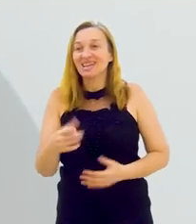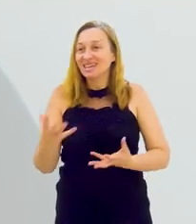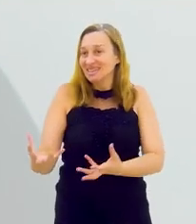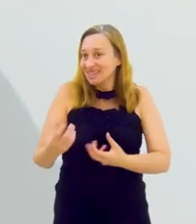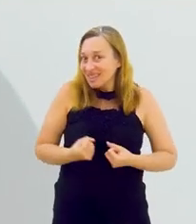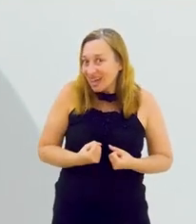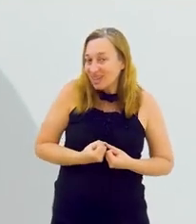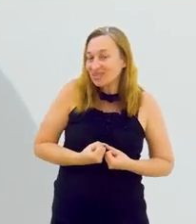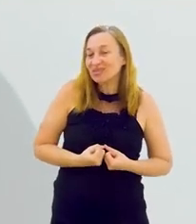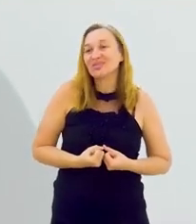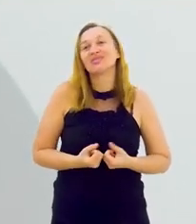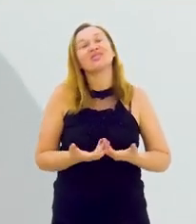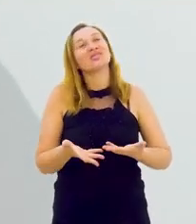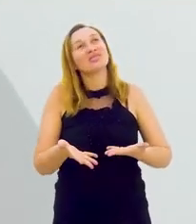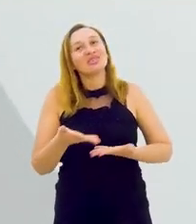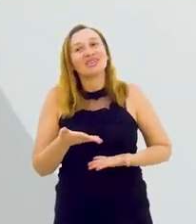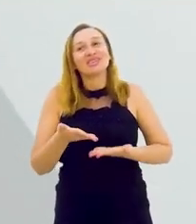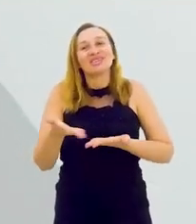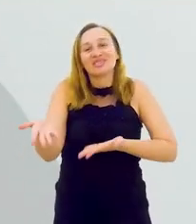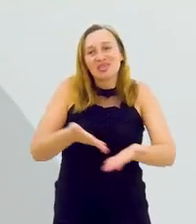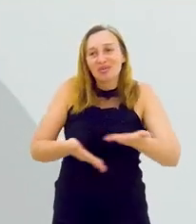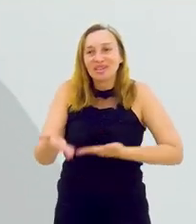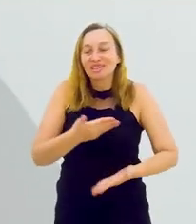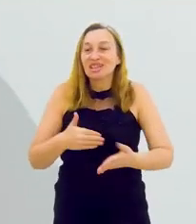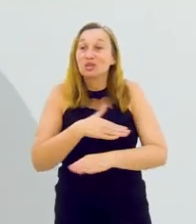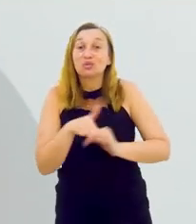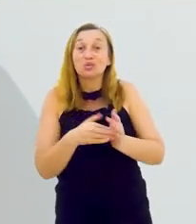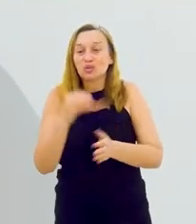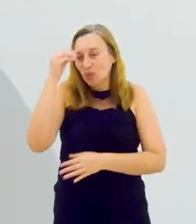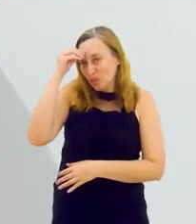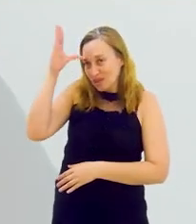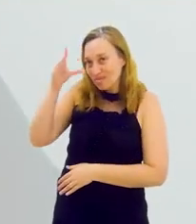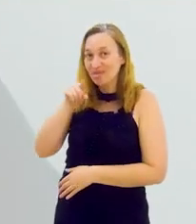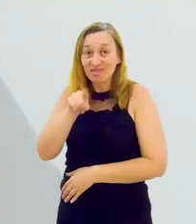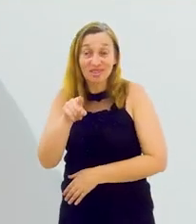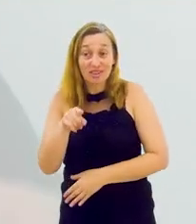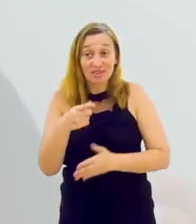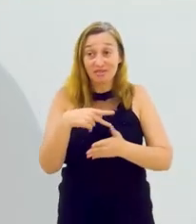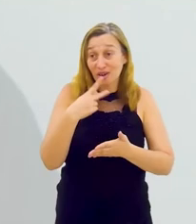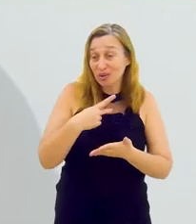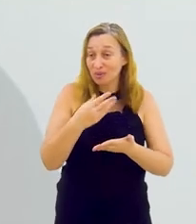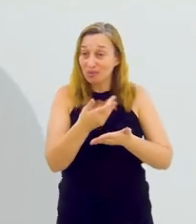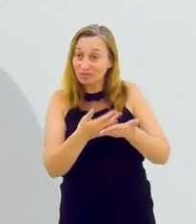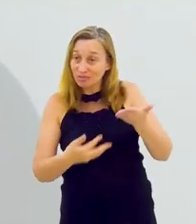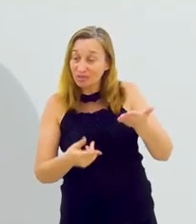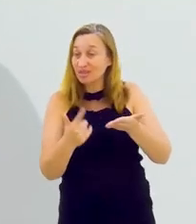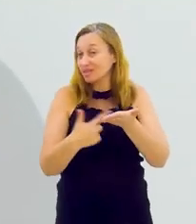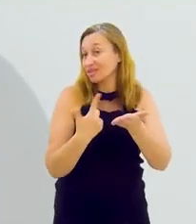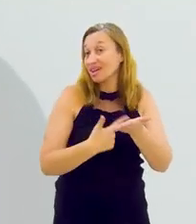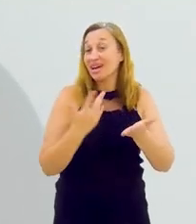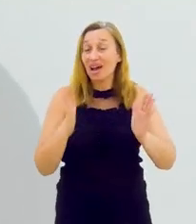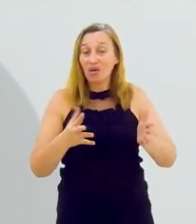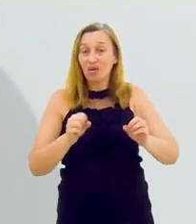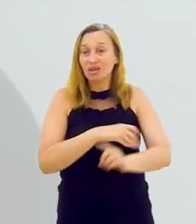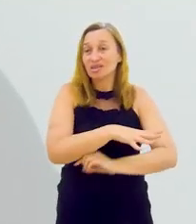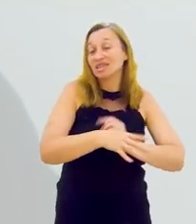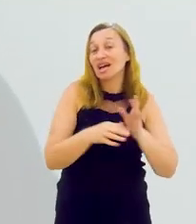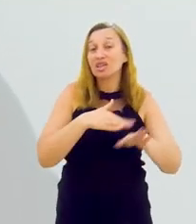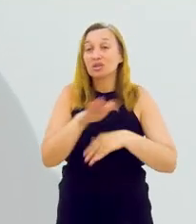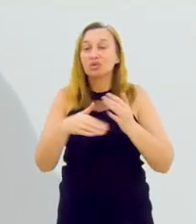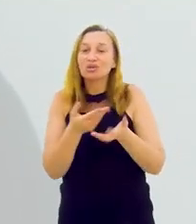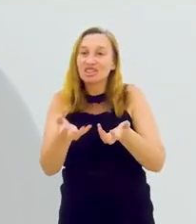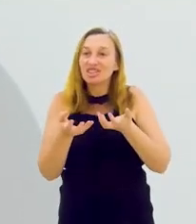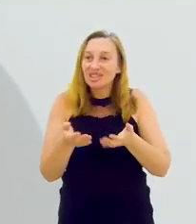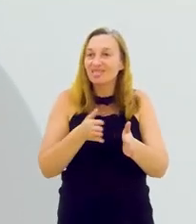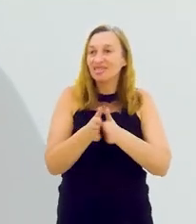ter aceitado o convite de compartilhar todo esse conhecimento que você sistematizou no livro e que agora está disponível para a sociedade, para todos que